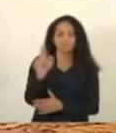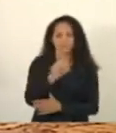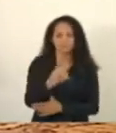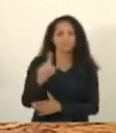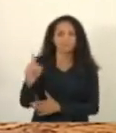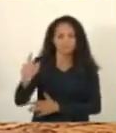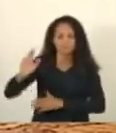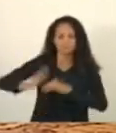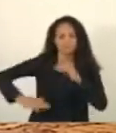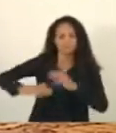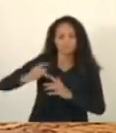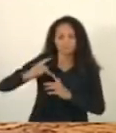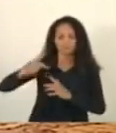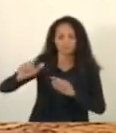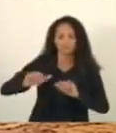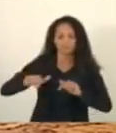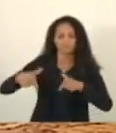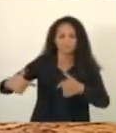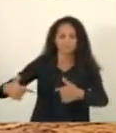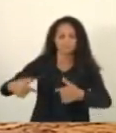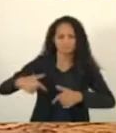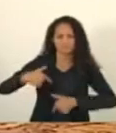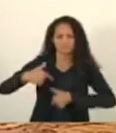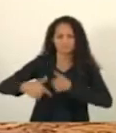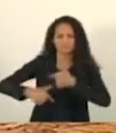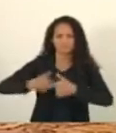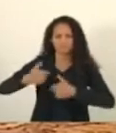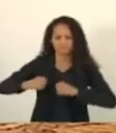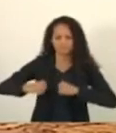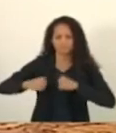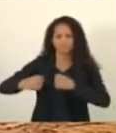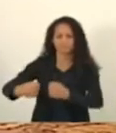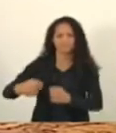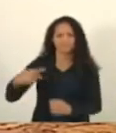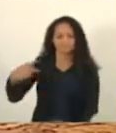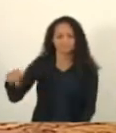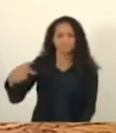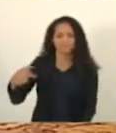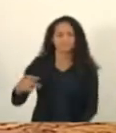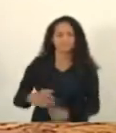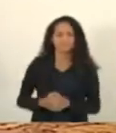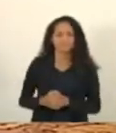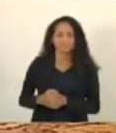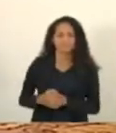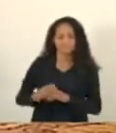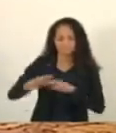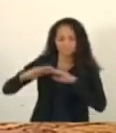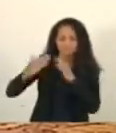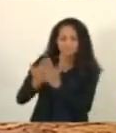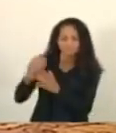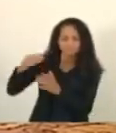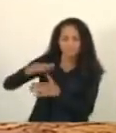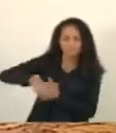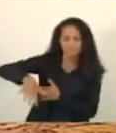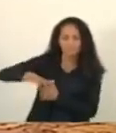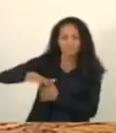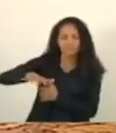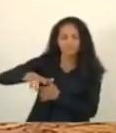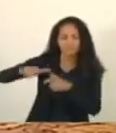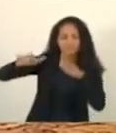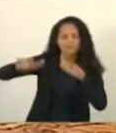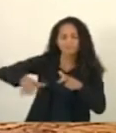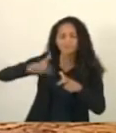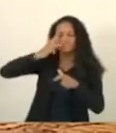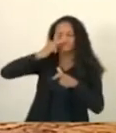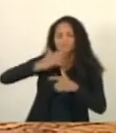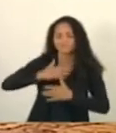pelo profissionalismo, pela dedicação e pela determinação em fazer da escola um ambiente em que